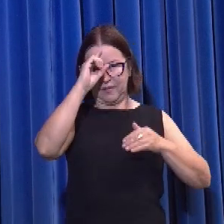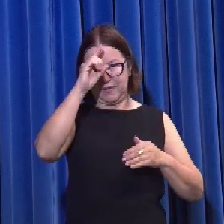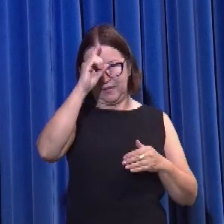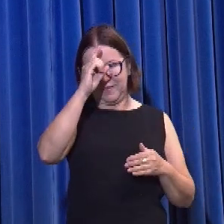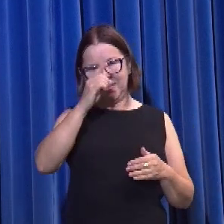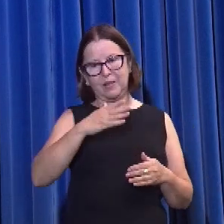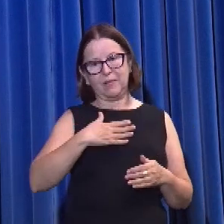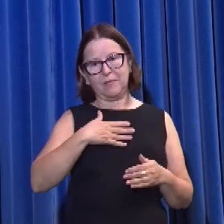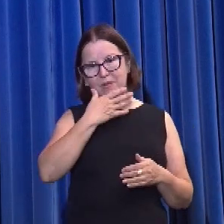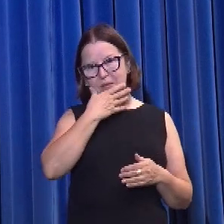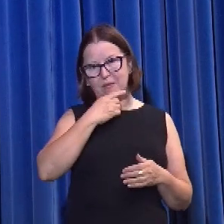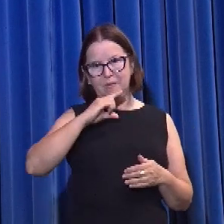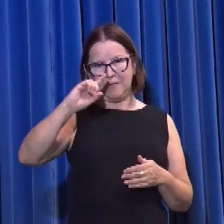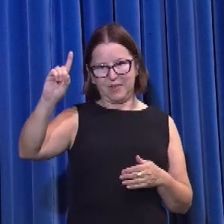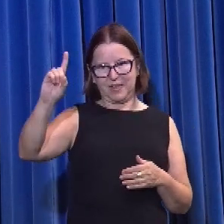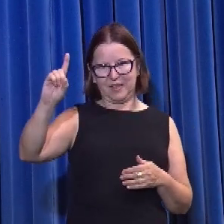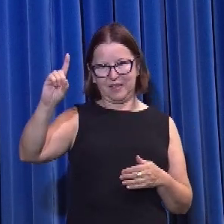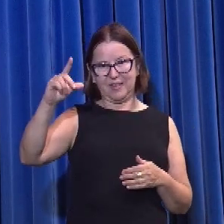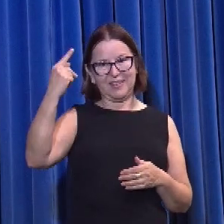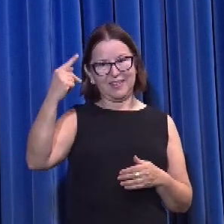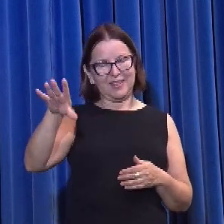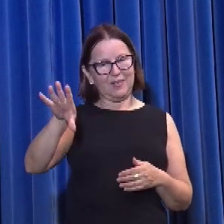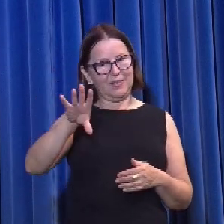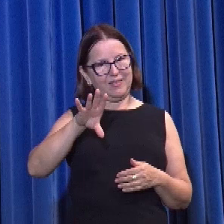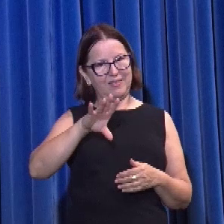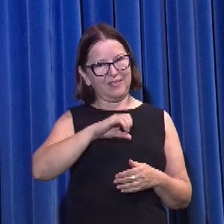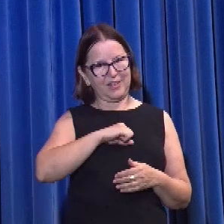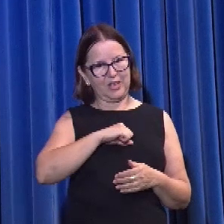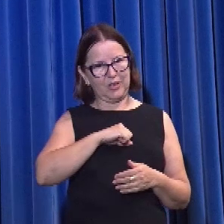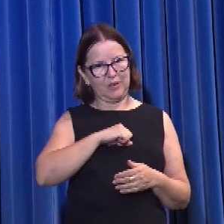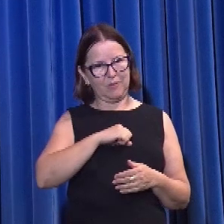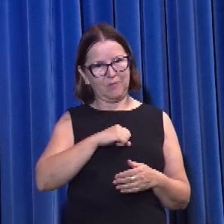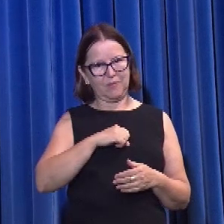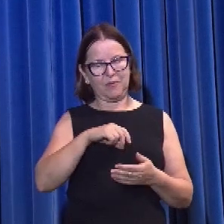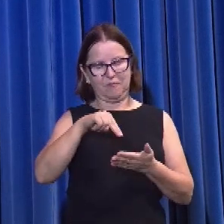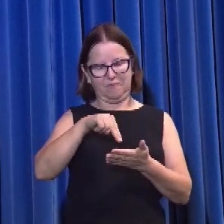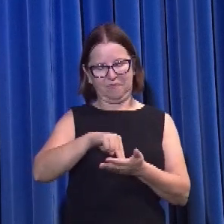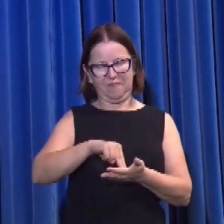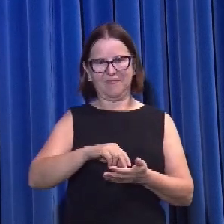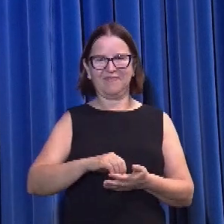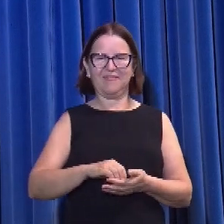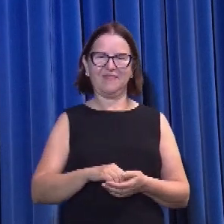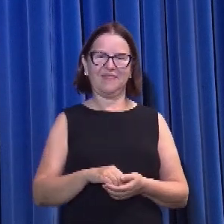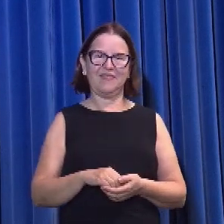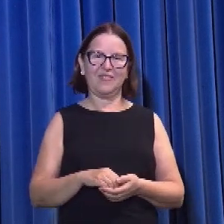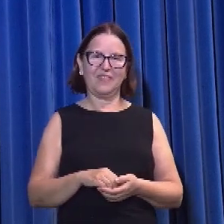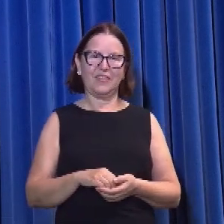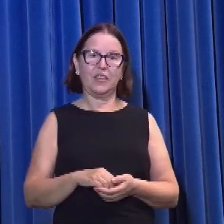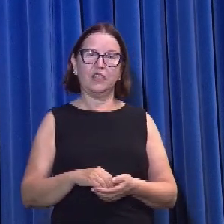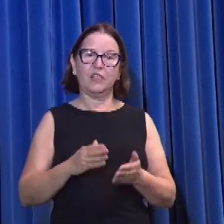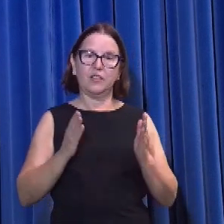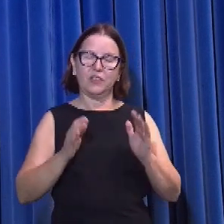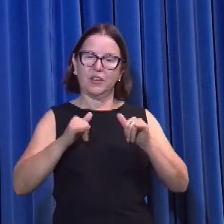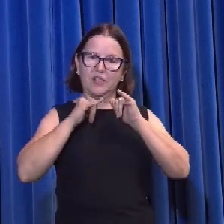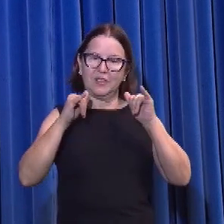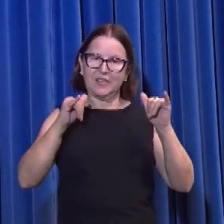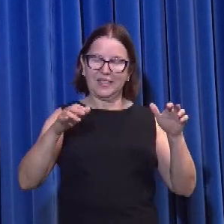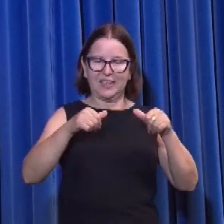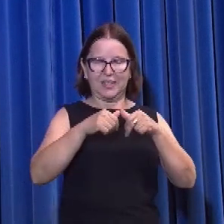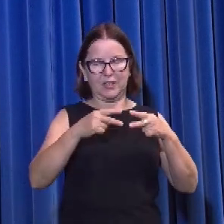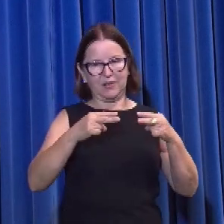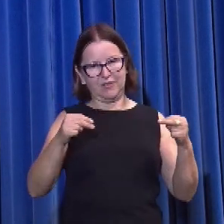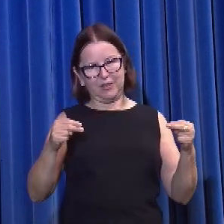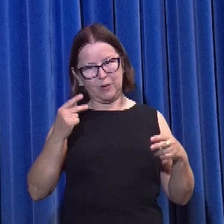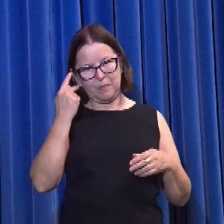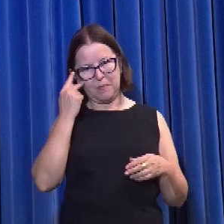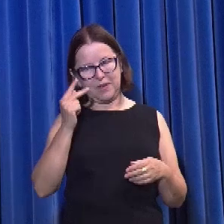de meu Pai, e no seu amor permaneço. Tenho-vos dito essas coisas